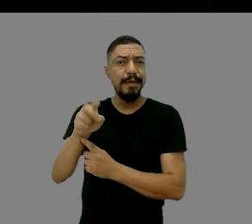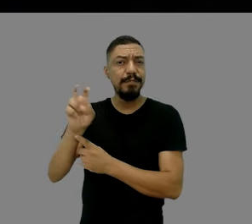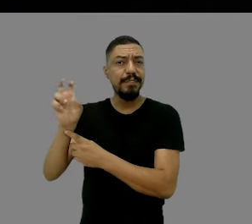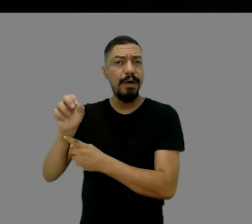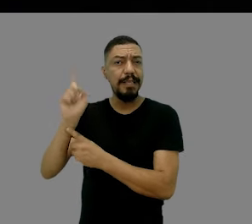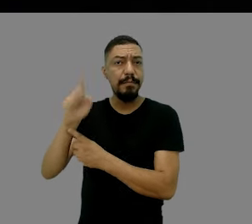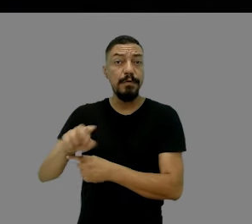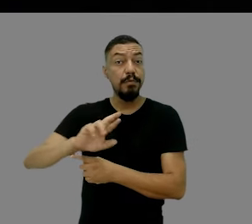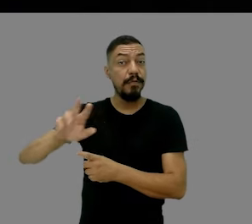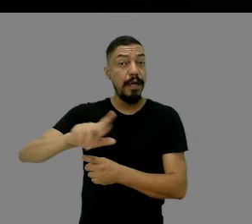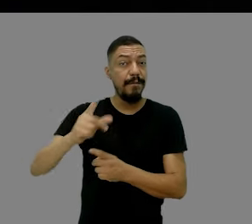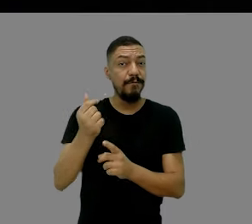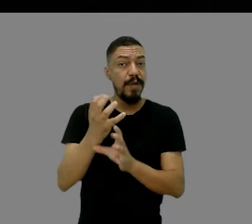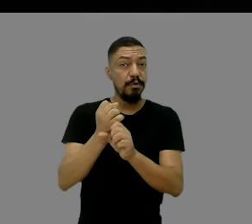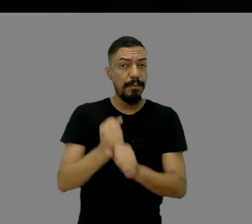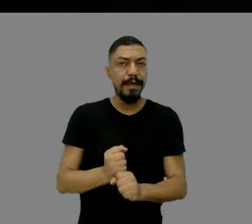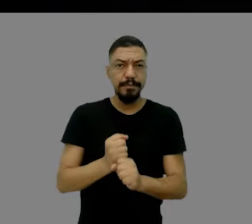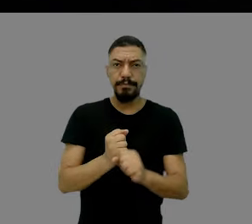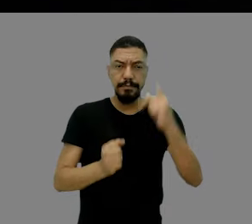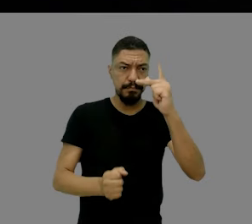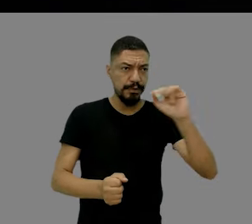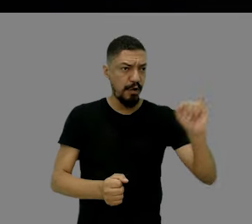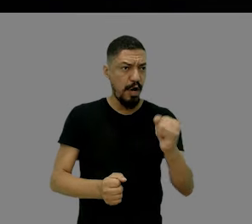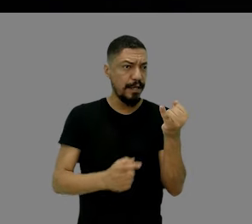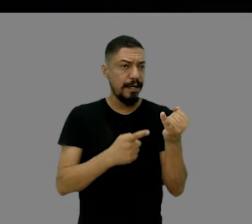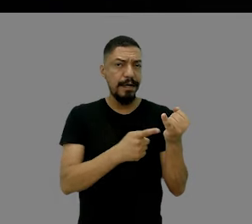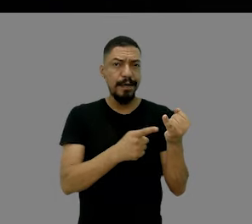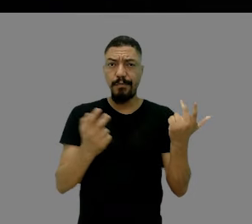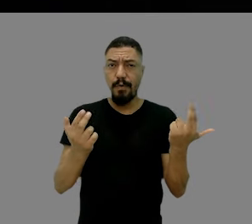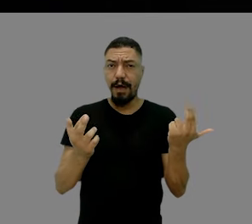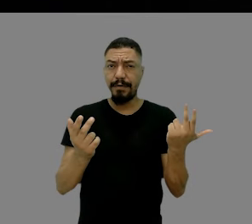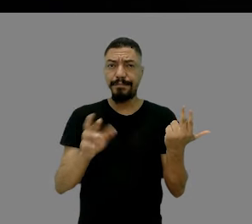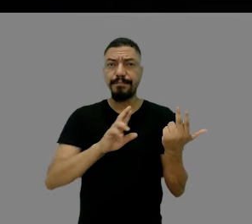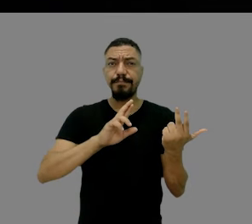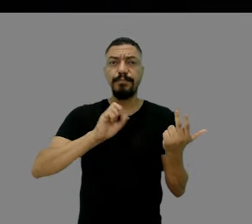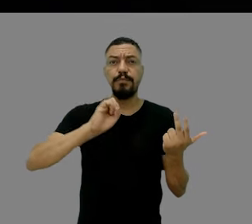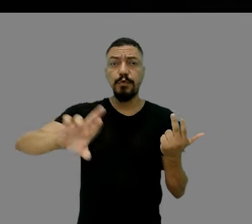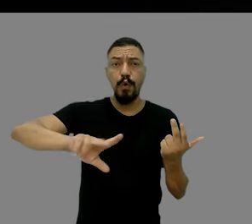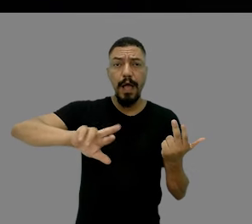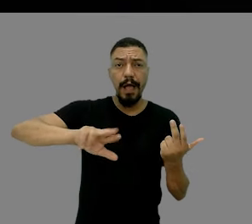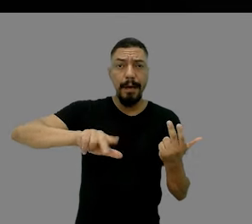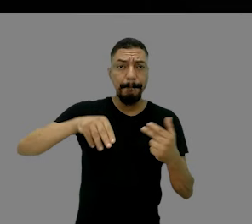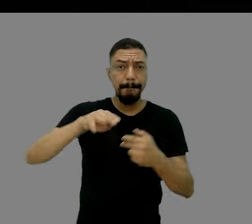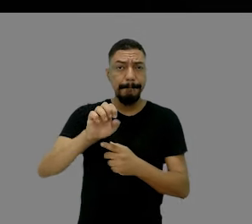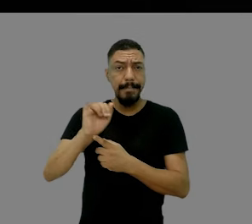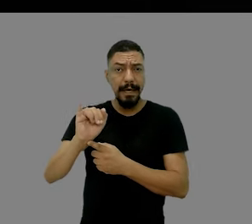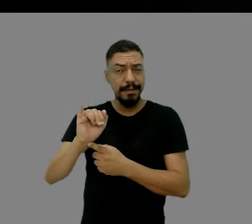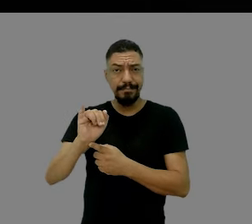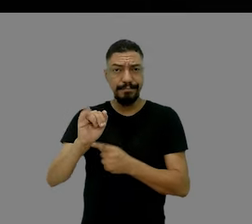coisa, se não for MEI. Agora, na pessoa física, eu realmente não sei. De novo, pessoas físicas que